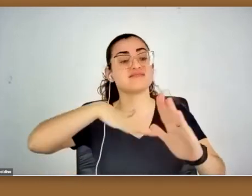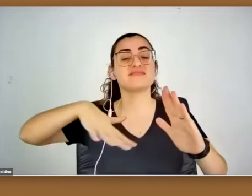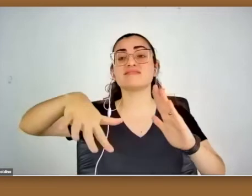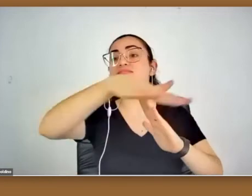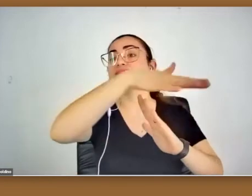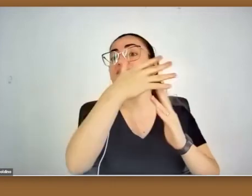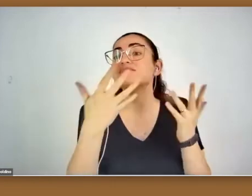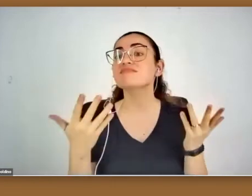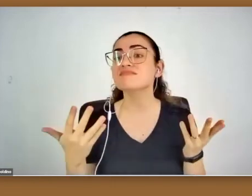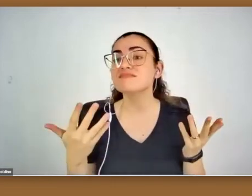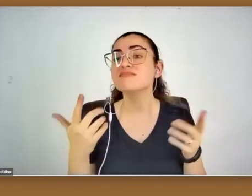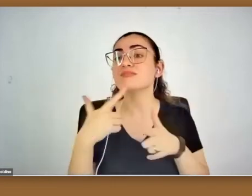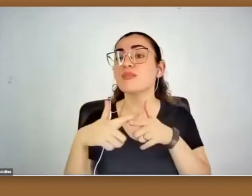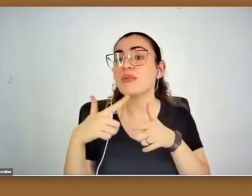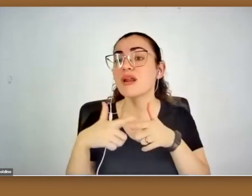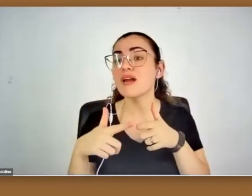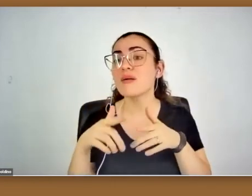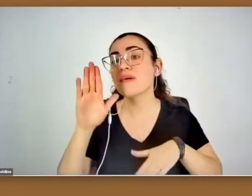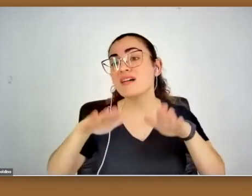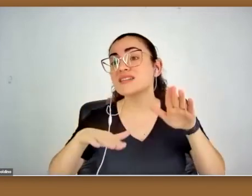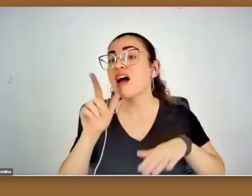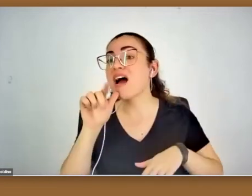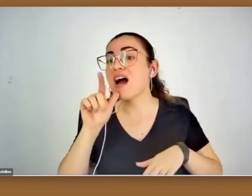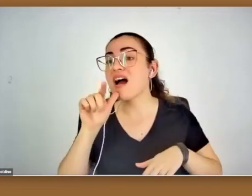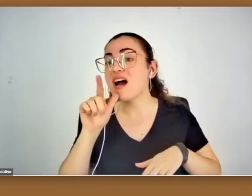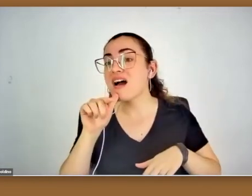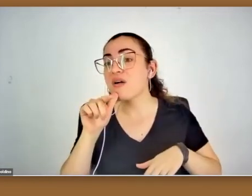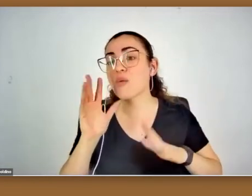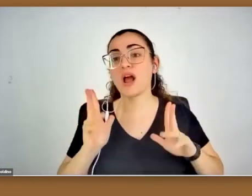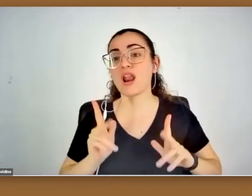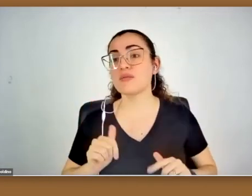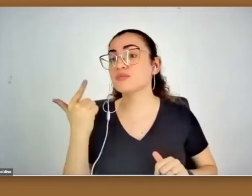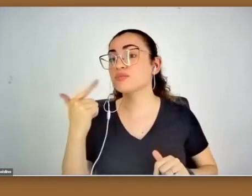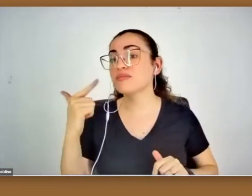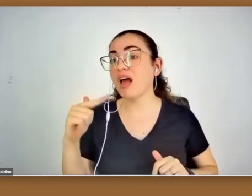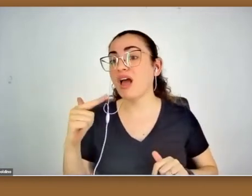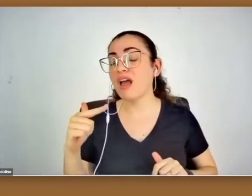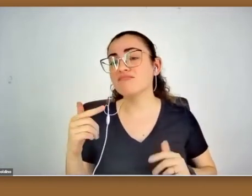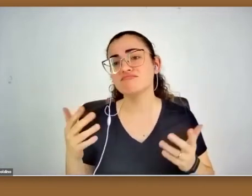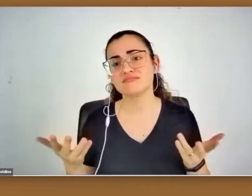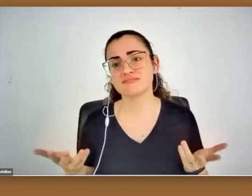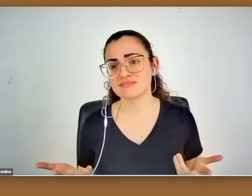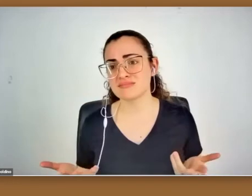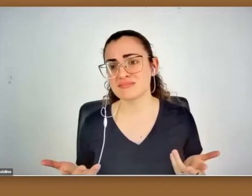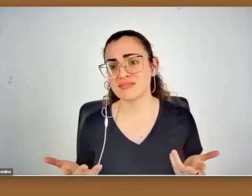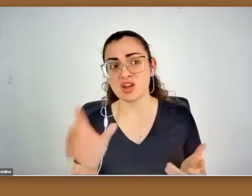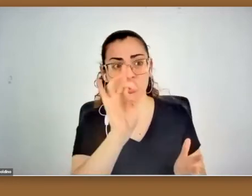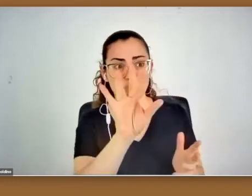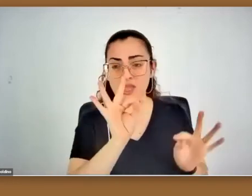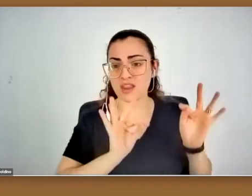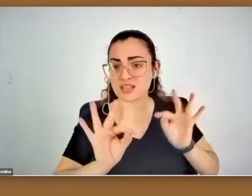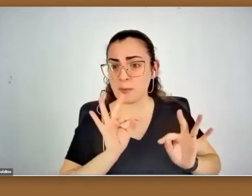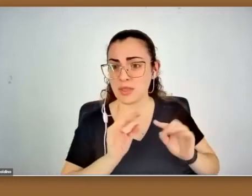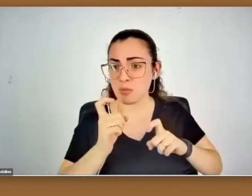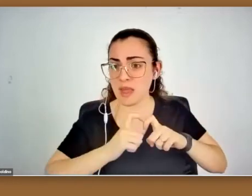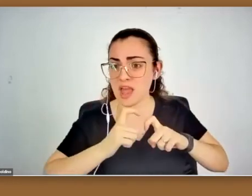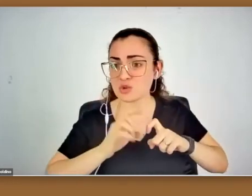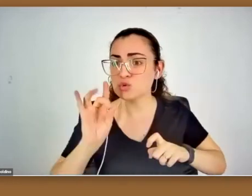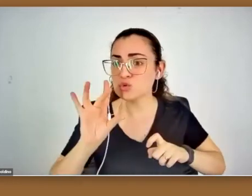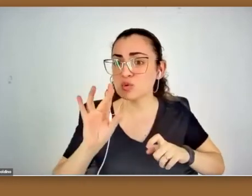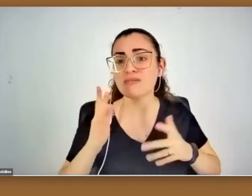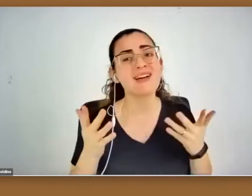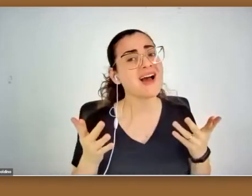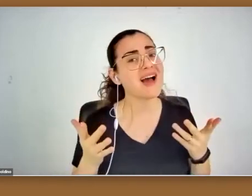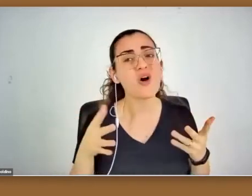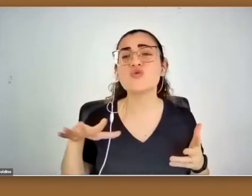água tratada. Então, não adianta. Você tem que trabalhar com diversos setores